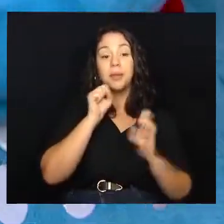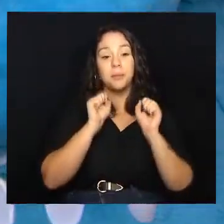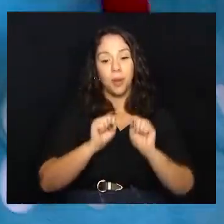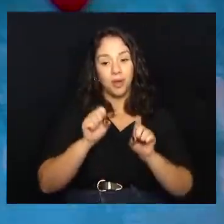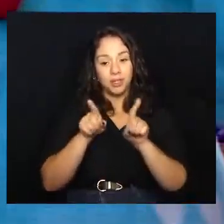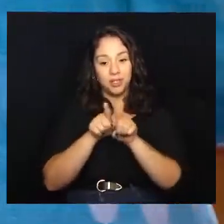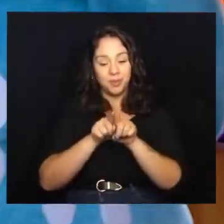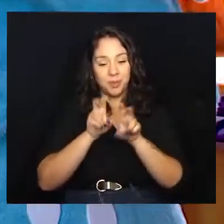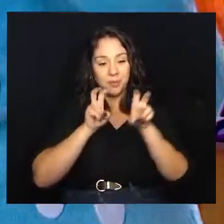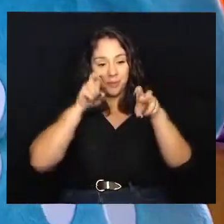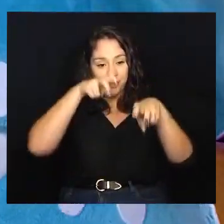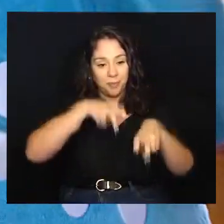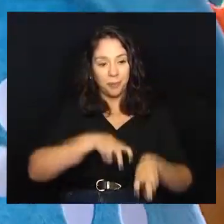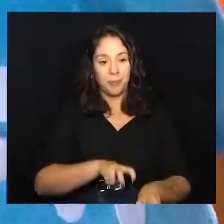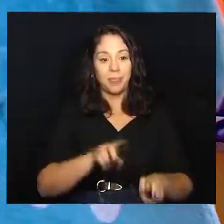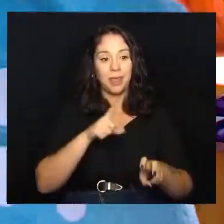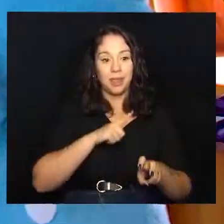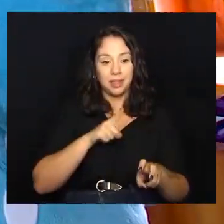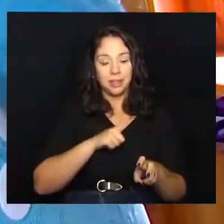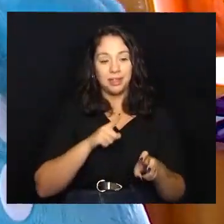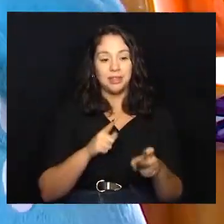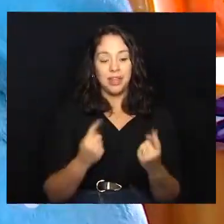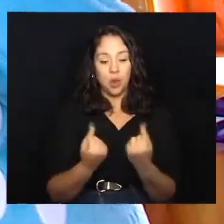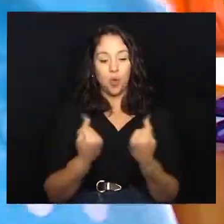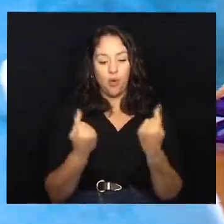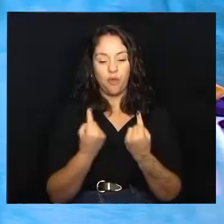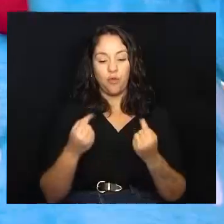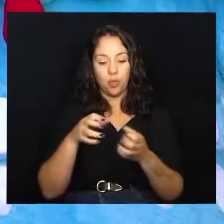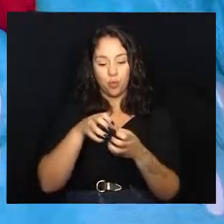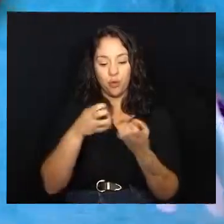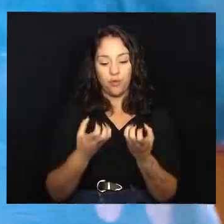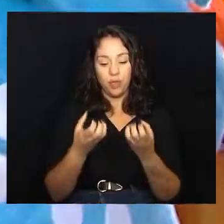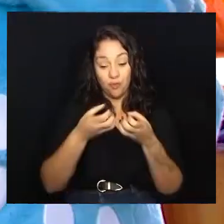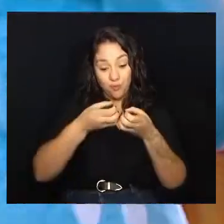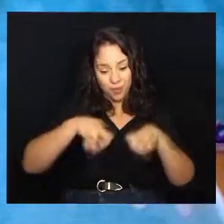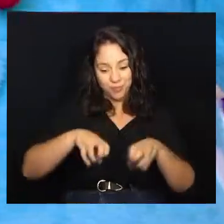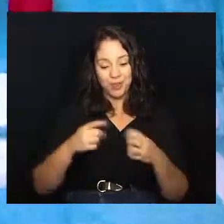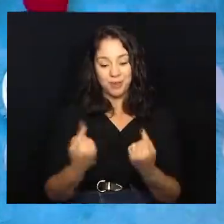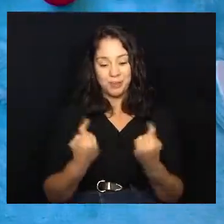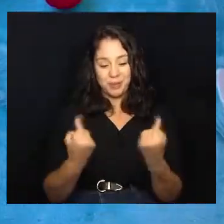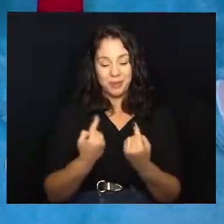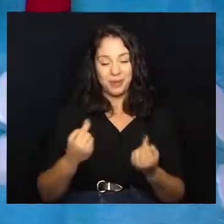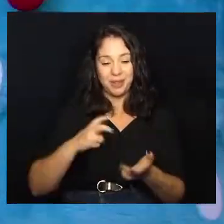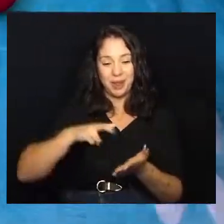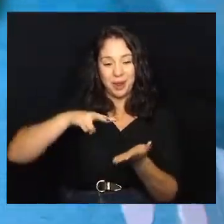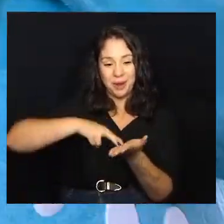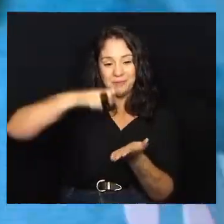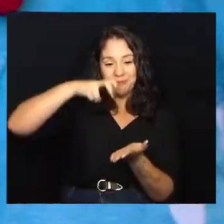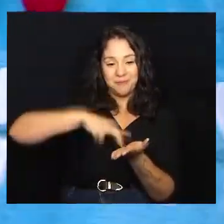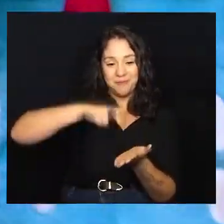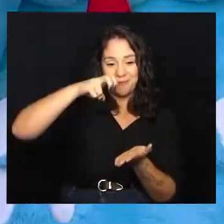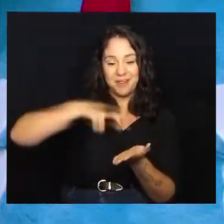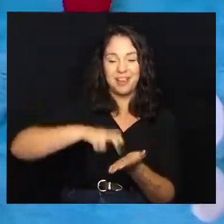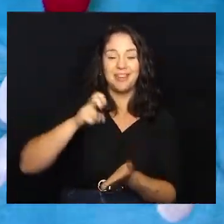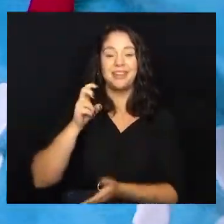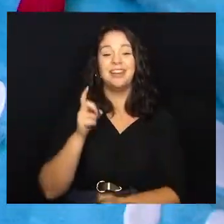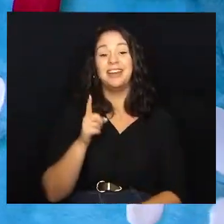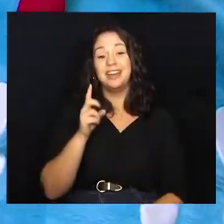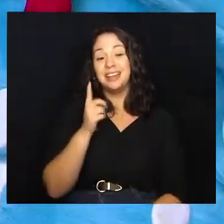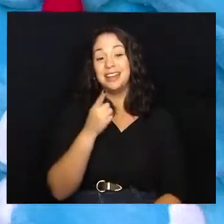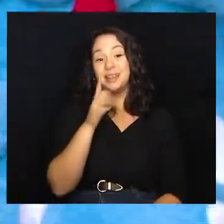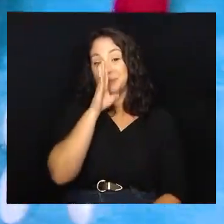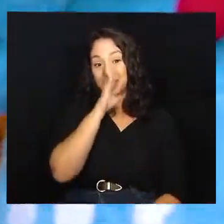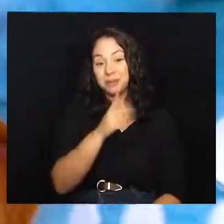nesse mega tobogã. A gente tem ovinhos giratórios, tem atividades educativas, cama elástico. E o principal é que